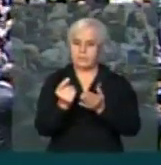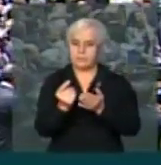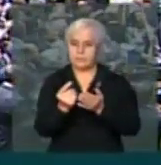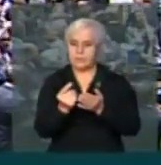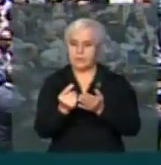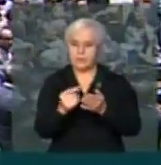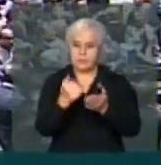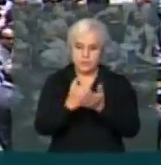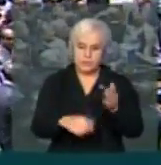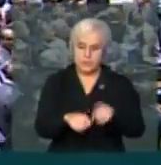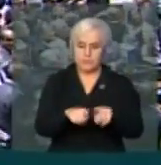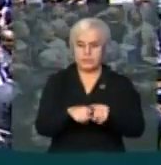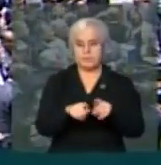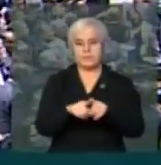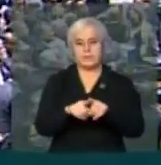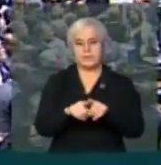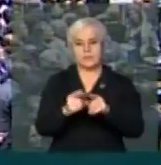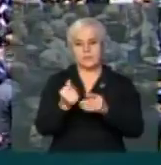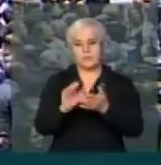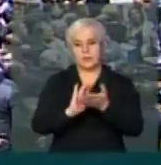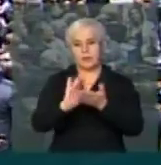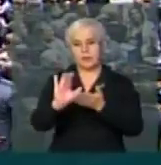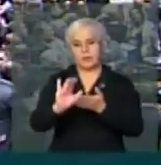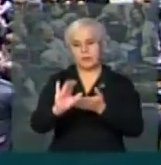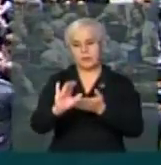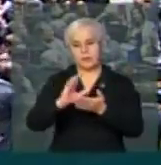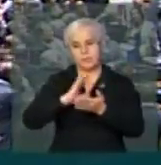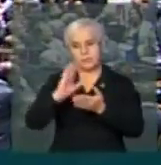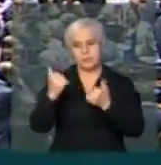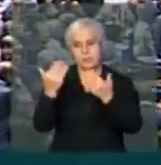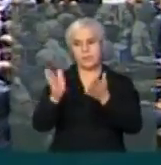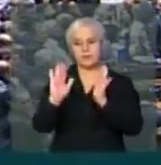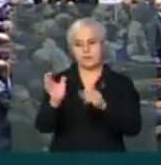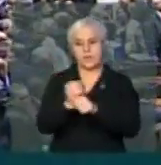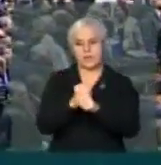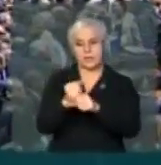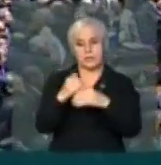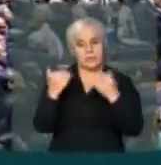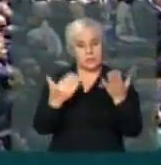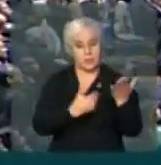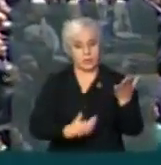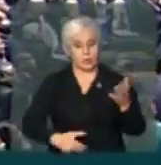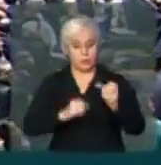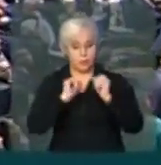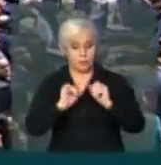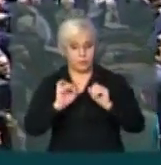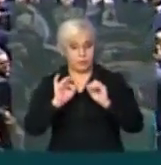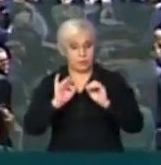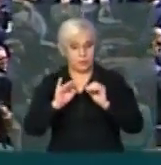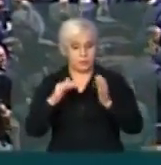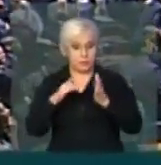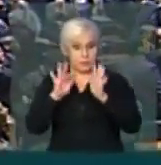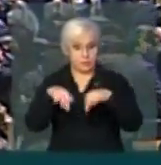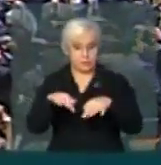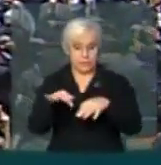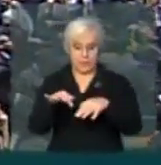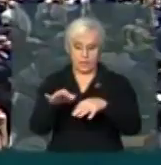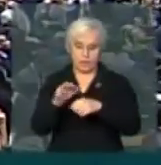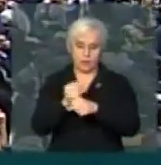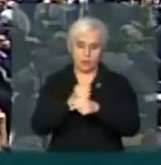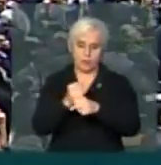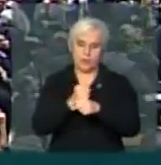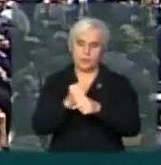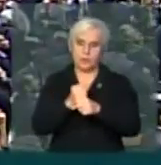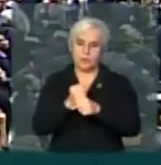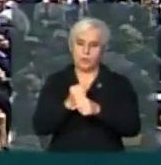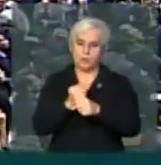descontar também desonerações que foram concedidas ao longo do ano. Dessa forma, o governo poderia terminar o ano até mesmo com déficit